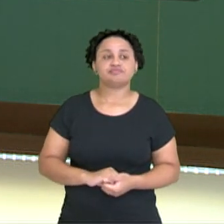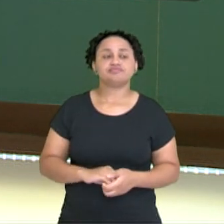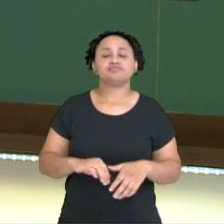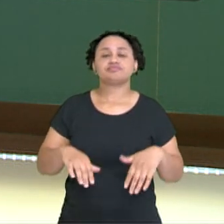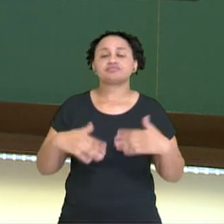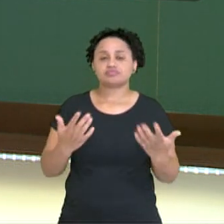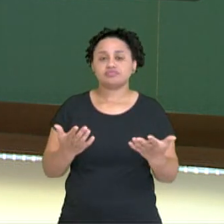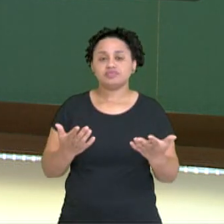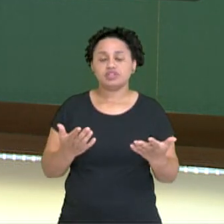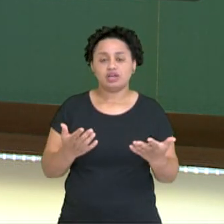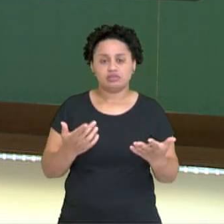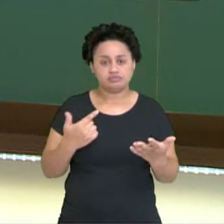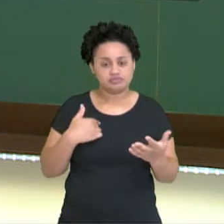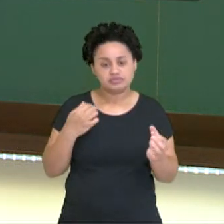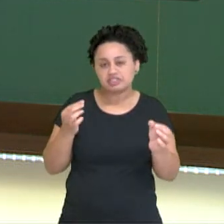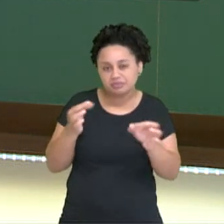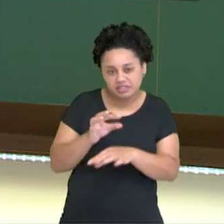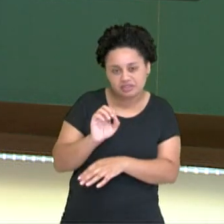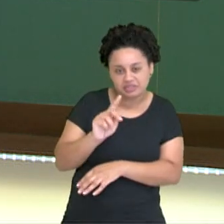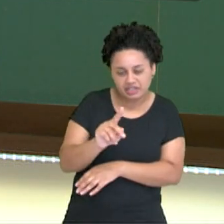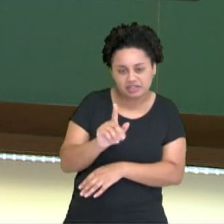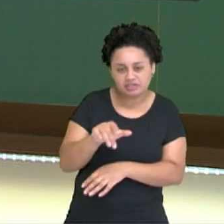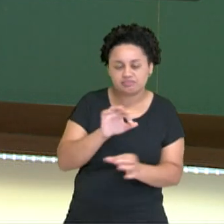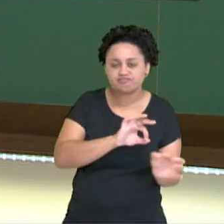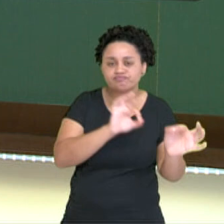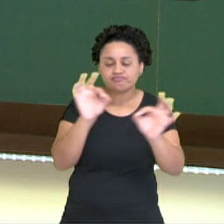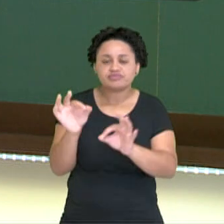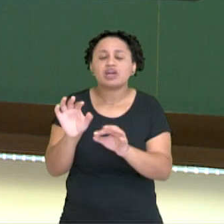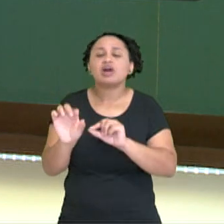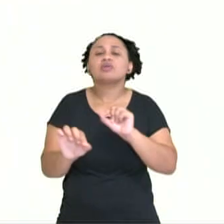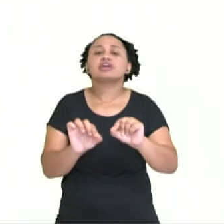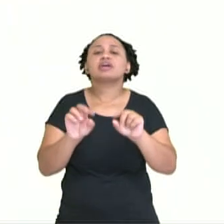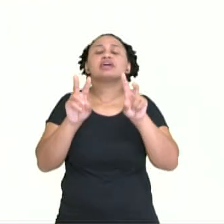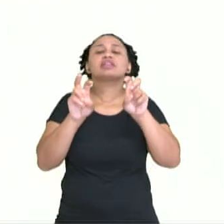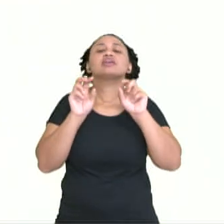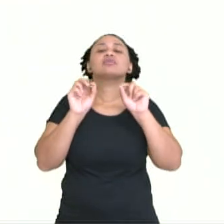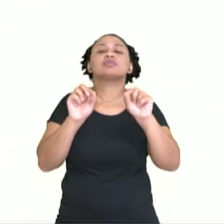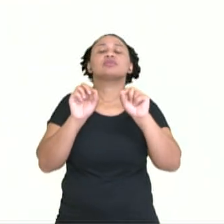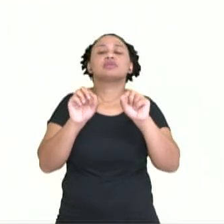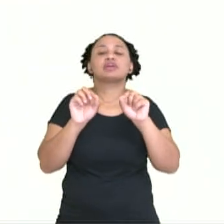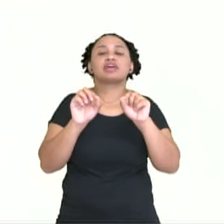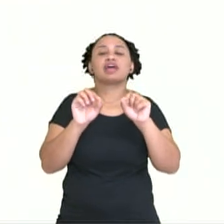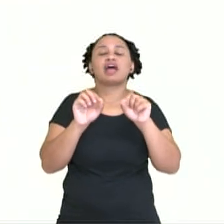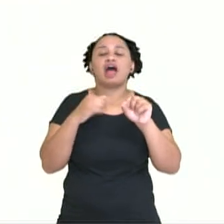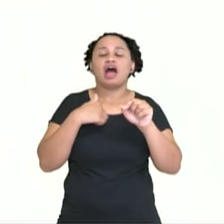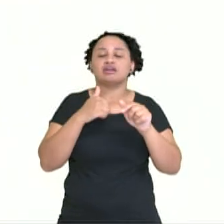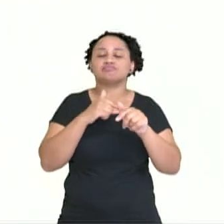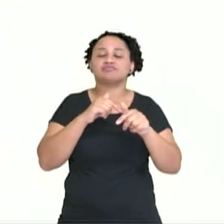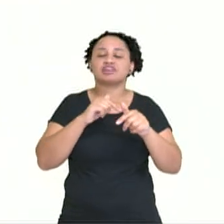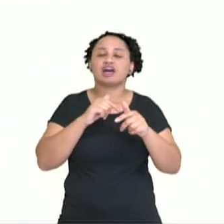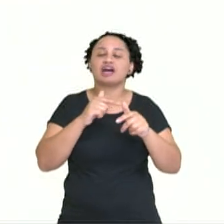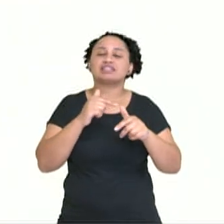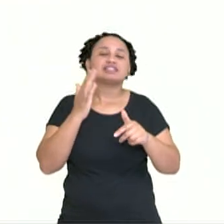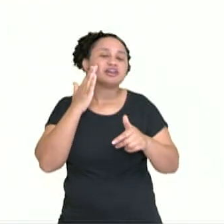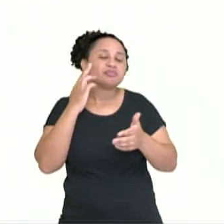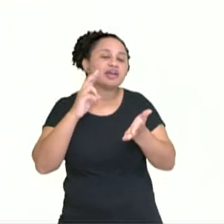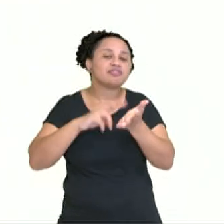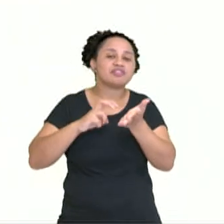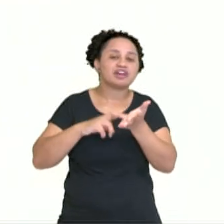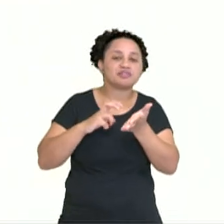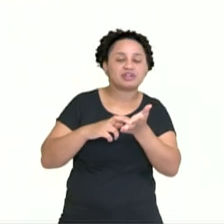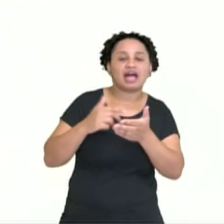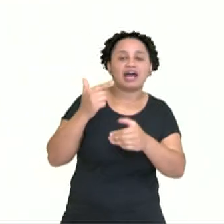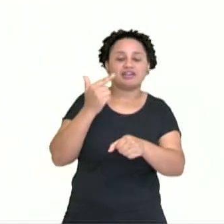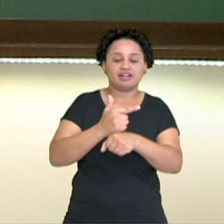Bom, eu vou parando por aqui, hein? Nesse vídeo, o que a gente conversou? Nós ampliamos o nosso repertório lexical, nós conhecemos